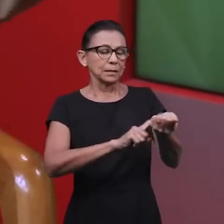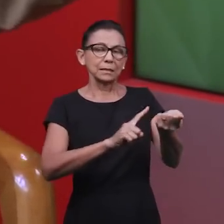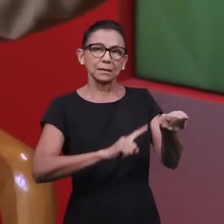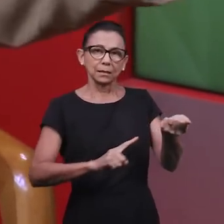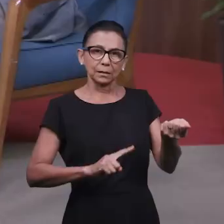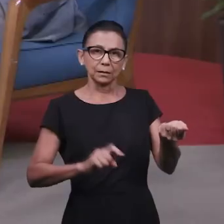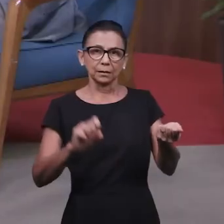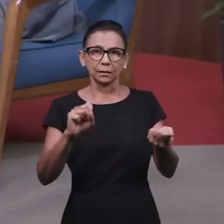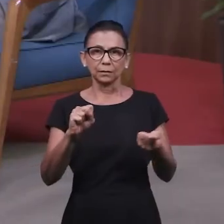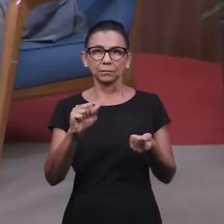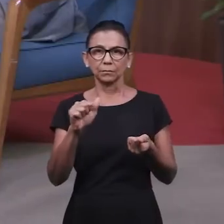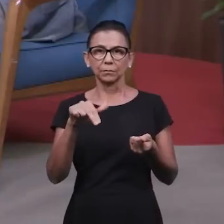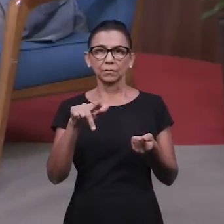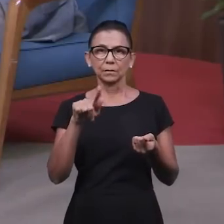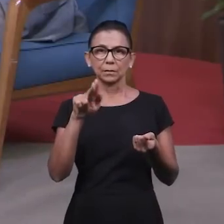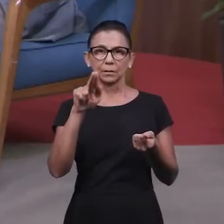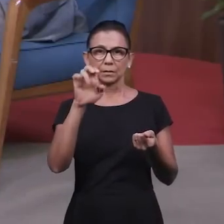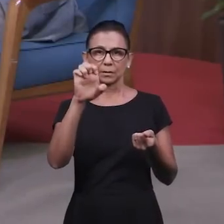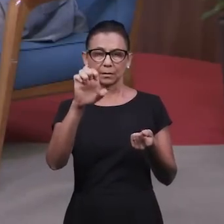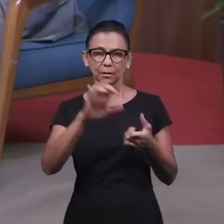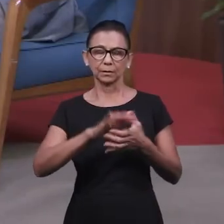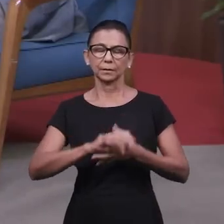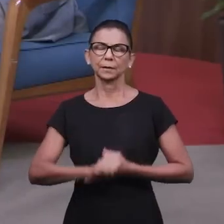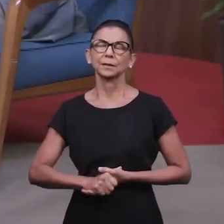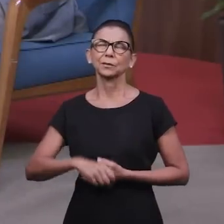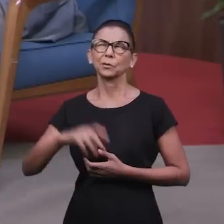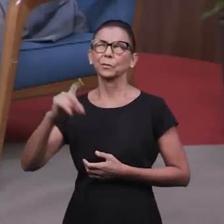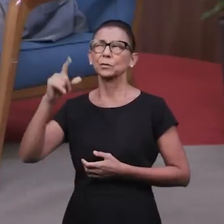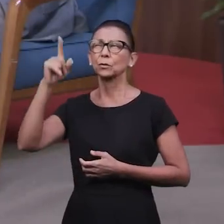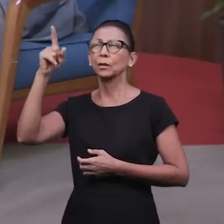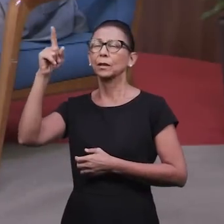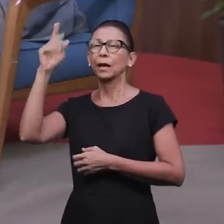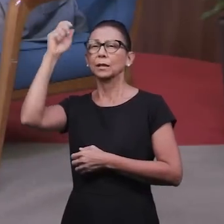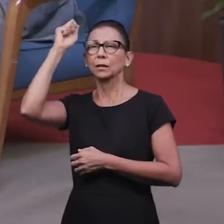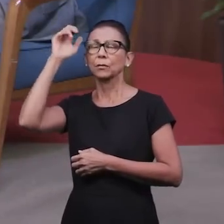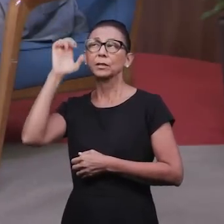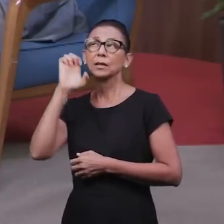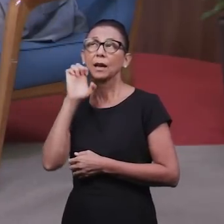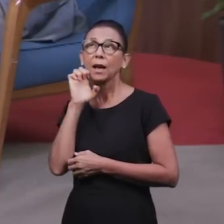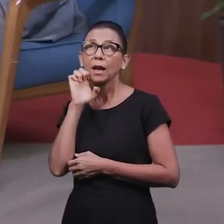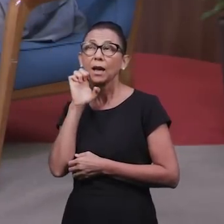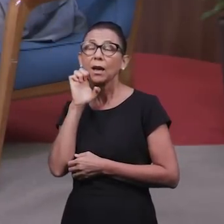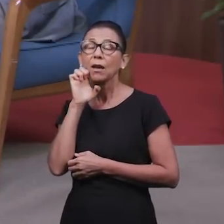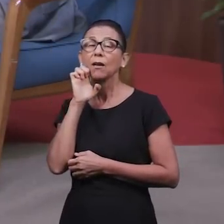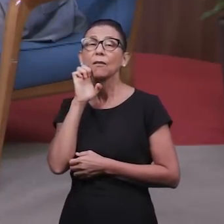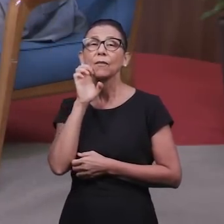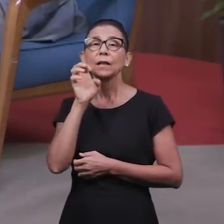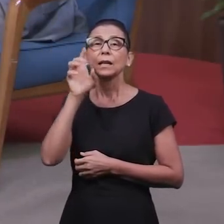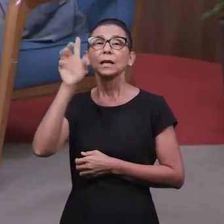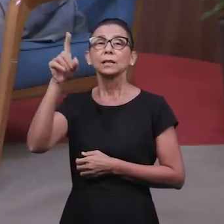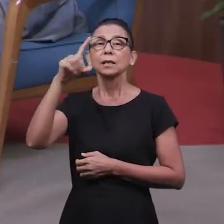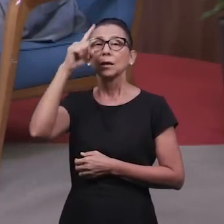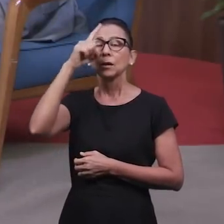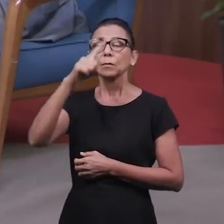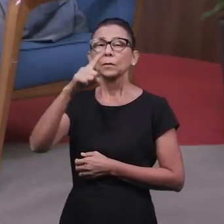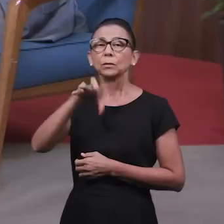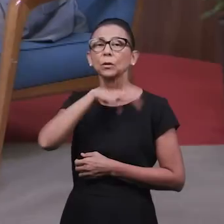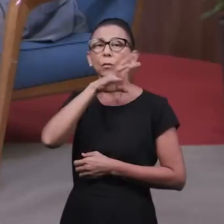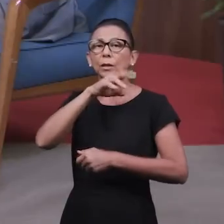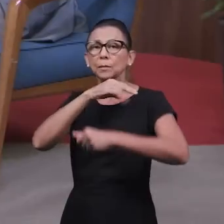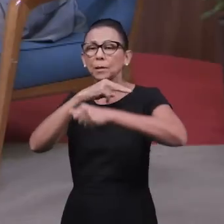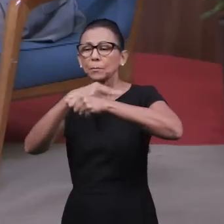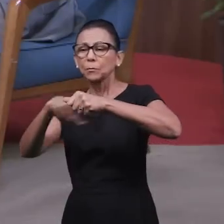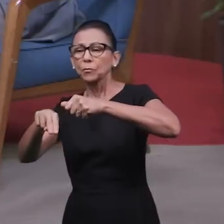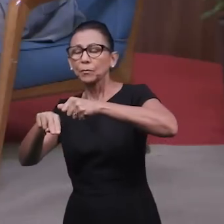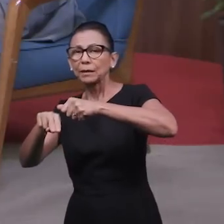quando Deus imolou o animal para providenciar as vestes para Adão e Eva. O recurso ali para eles, né?